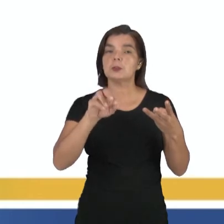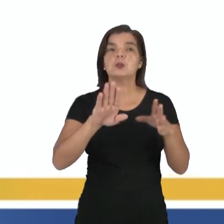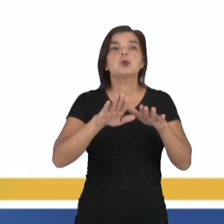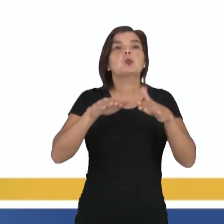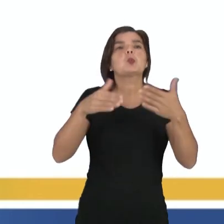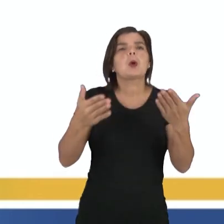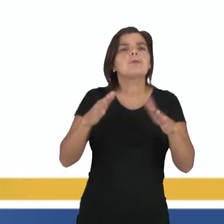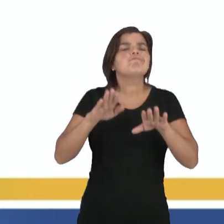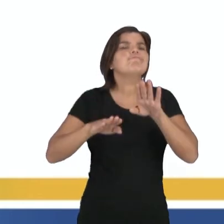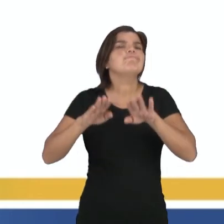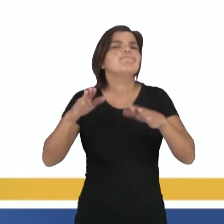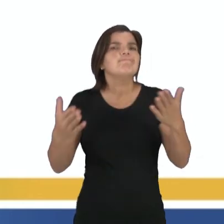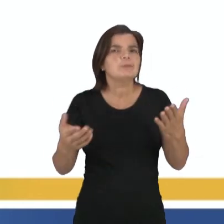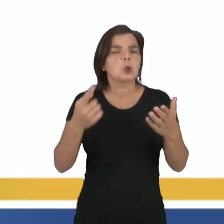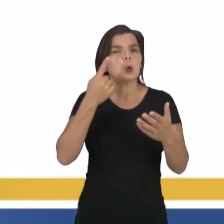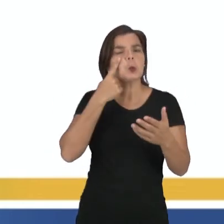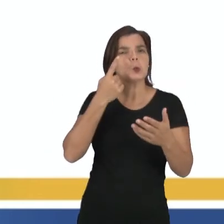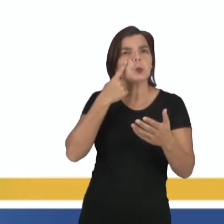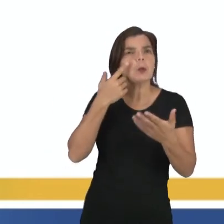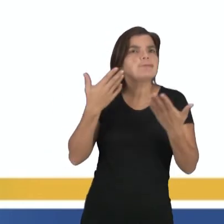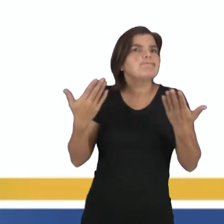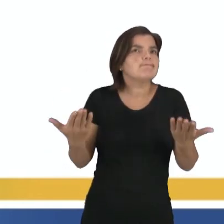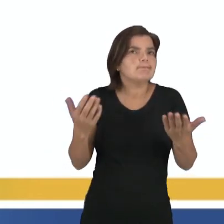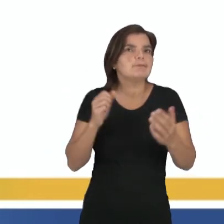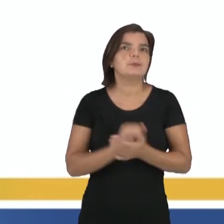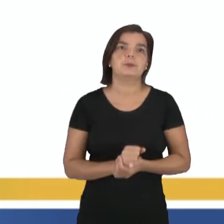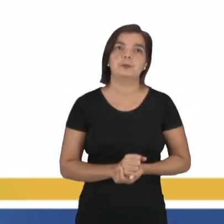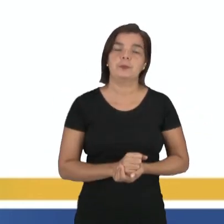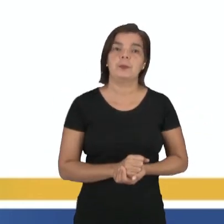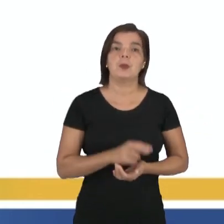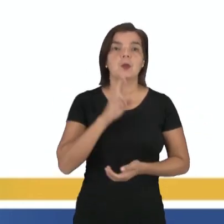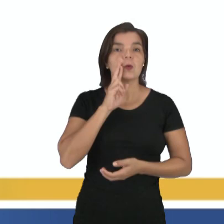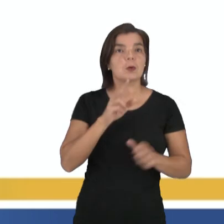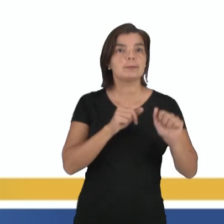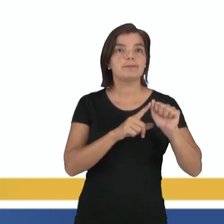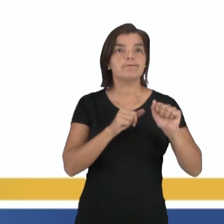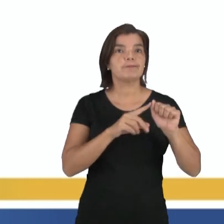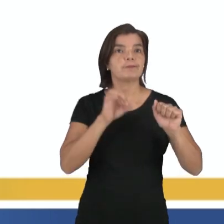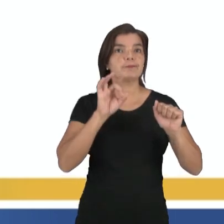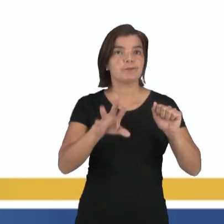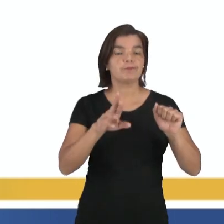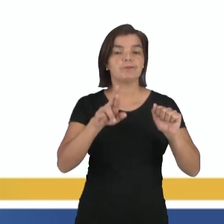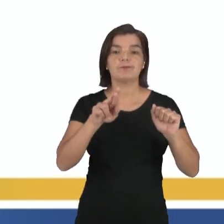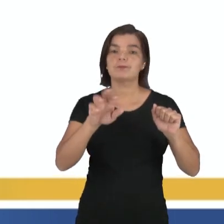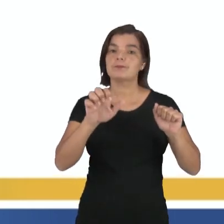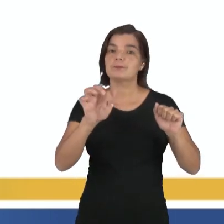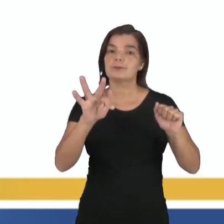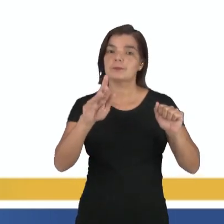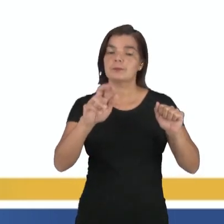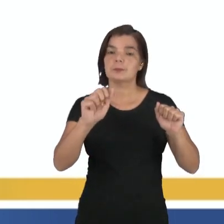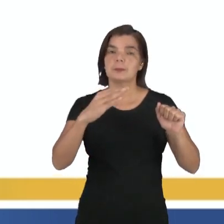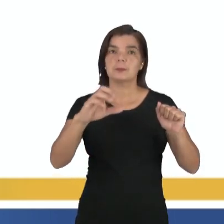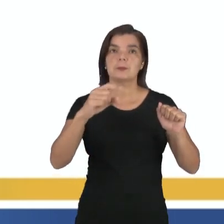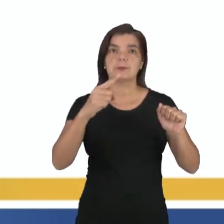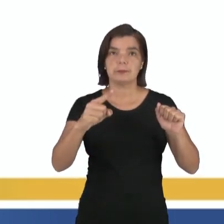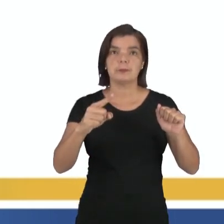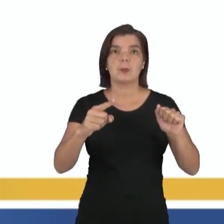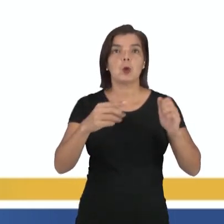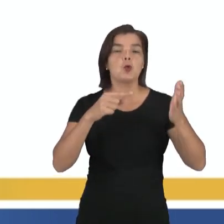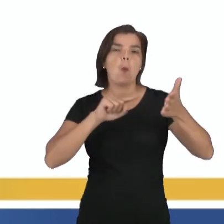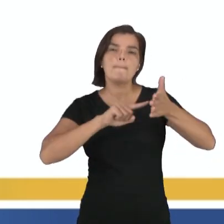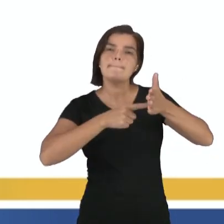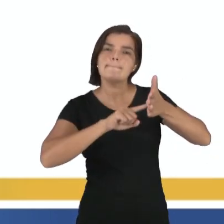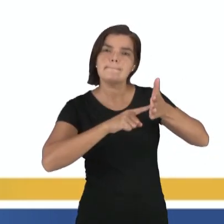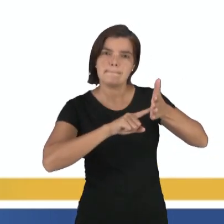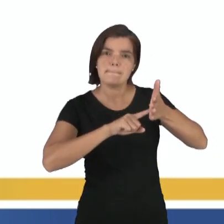de quê? Ou seja, o que diferencia uma lente convergente ou divergente? Opção A, só depende do índice de